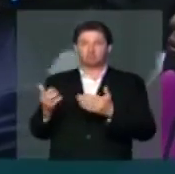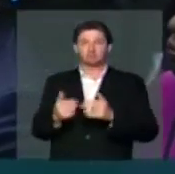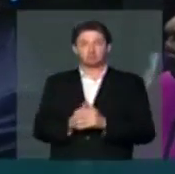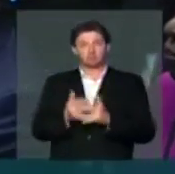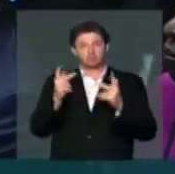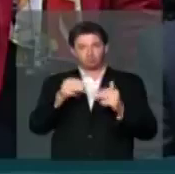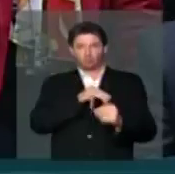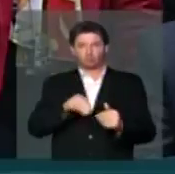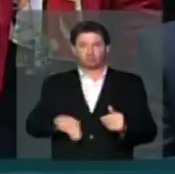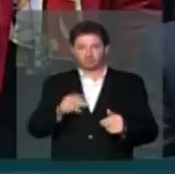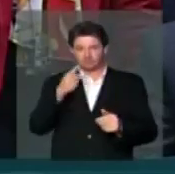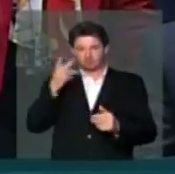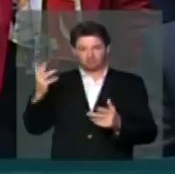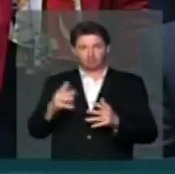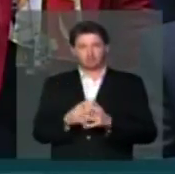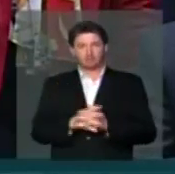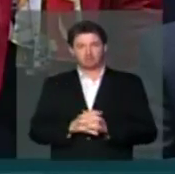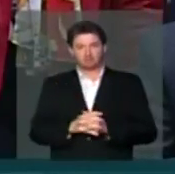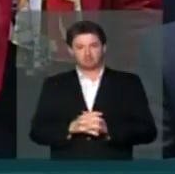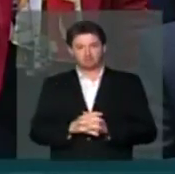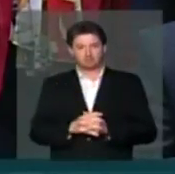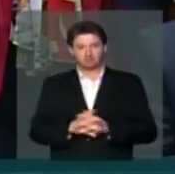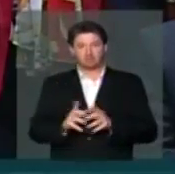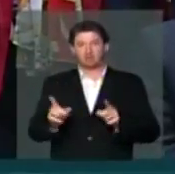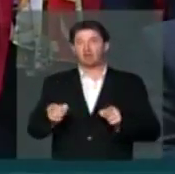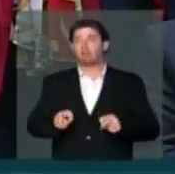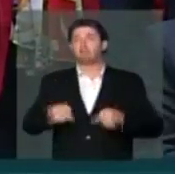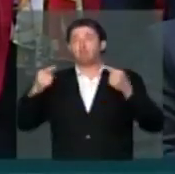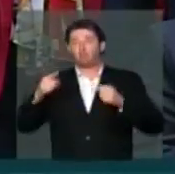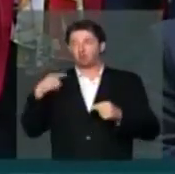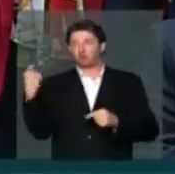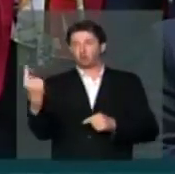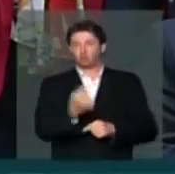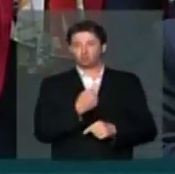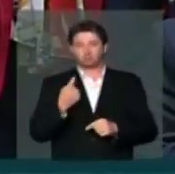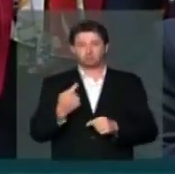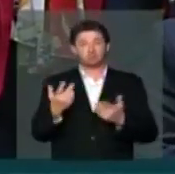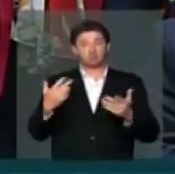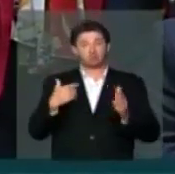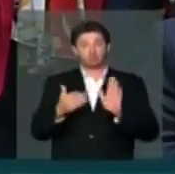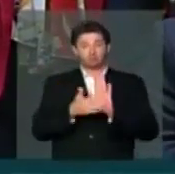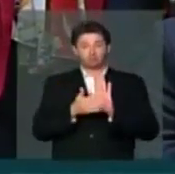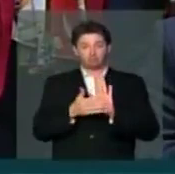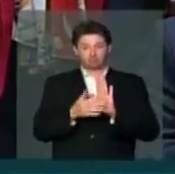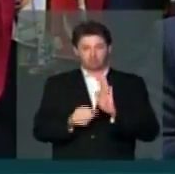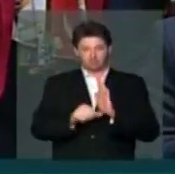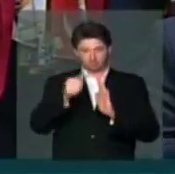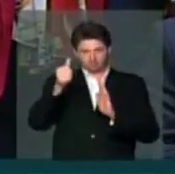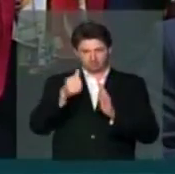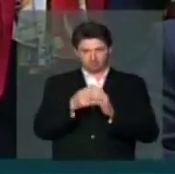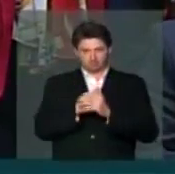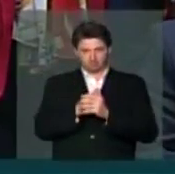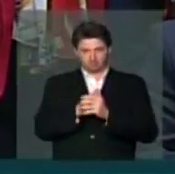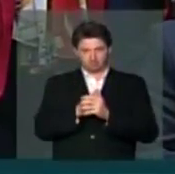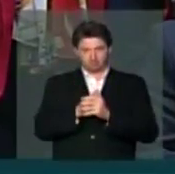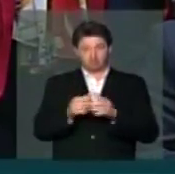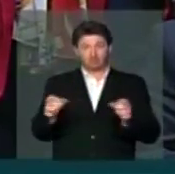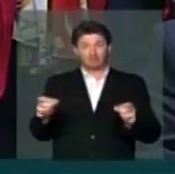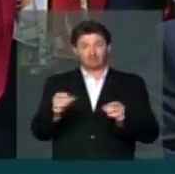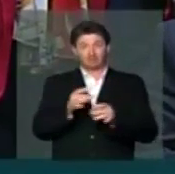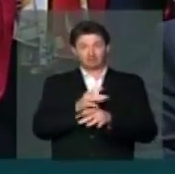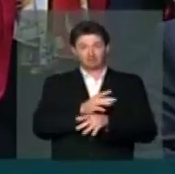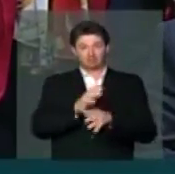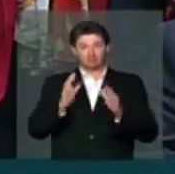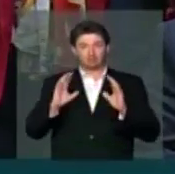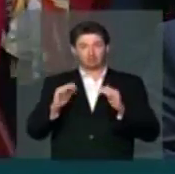se comportando aqui perante essa casa, afrontando a todos nós. Então eu vou propor, em primeiro lugar, o encerramento